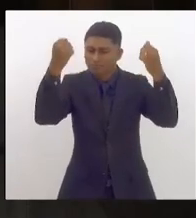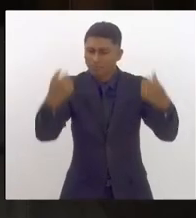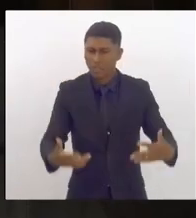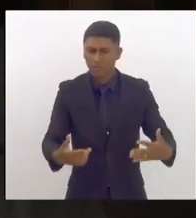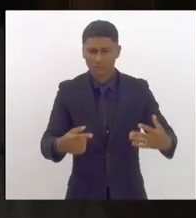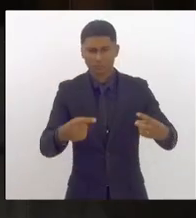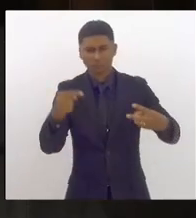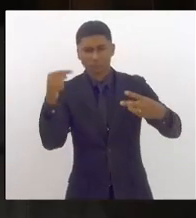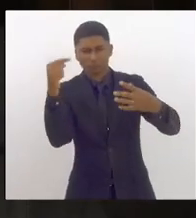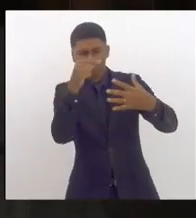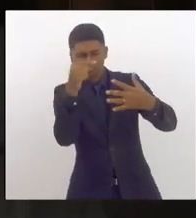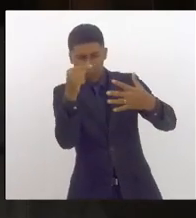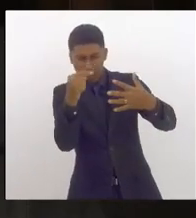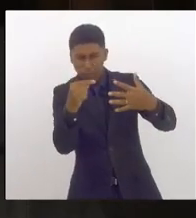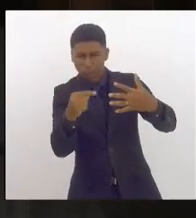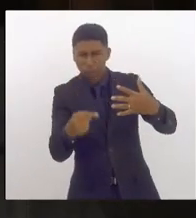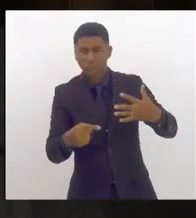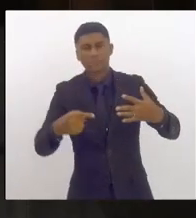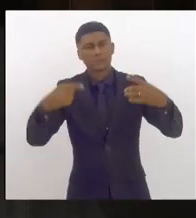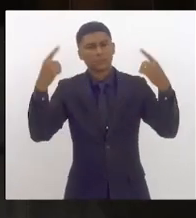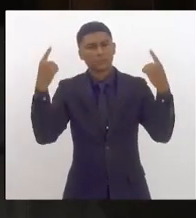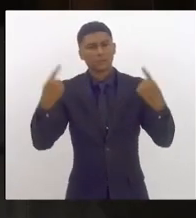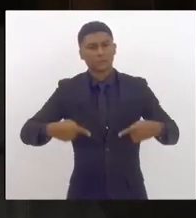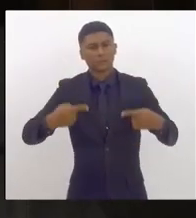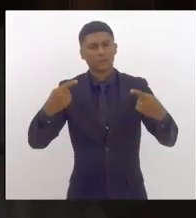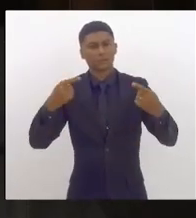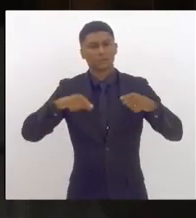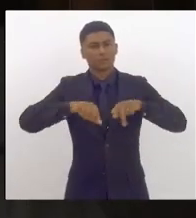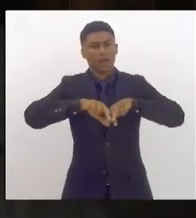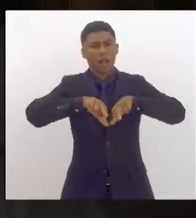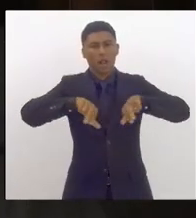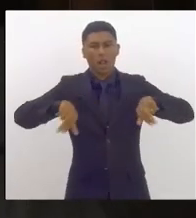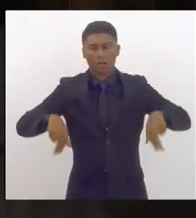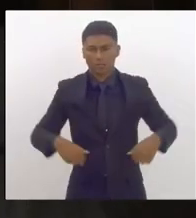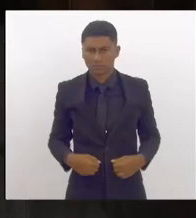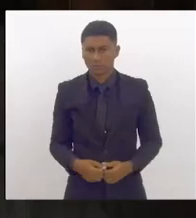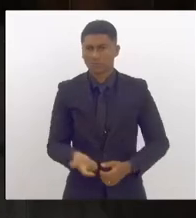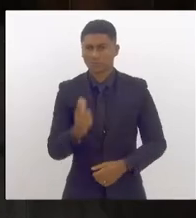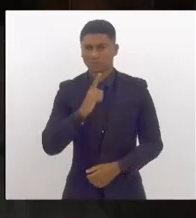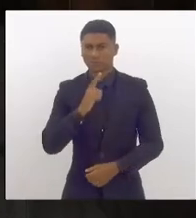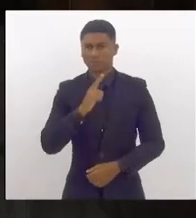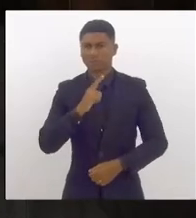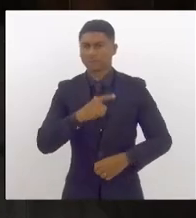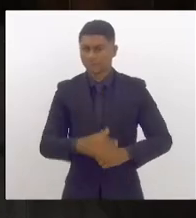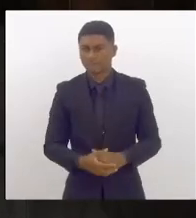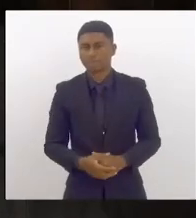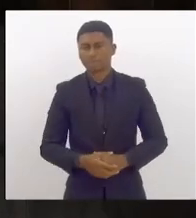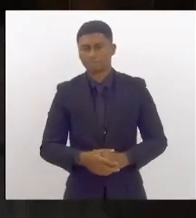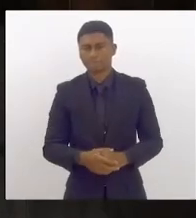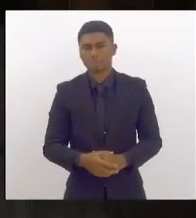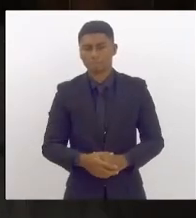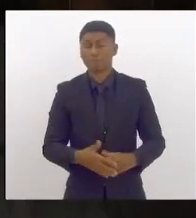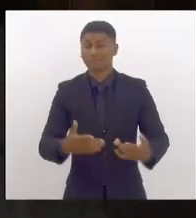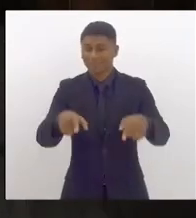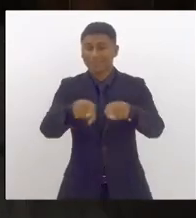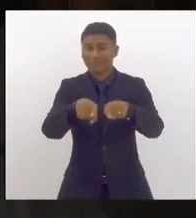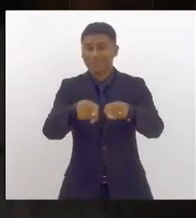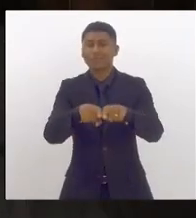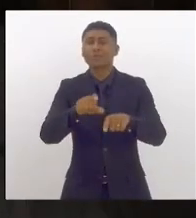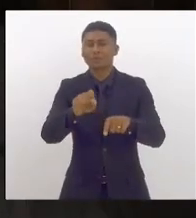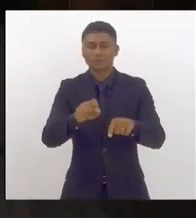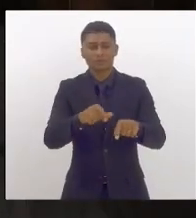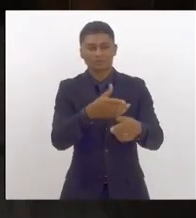quase aleatória de alguns dos Desafios enormes de alguns desafios enormes sem falar no enfrentamento